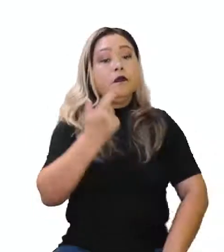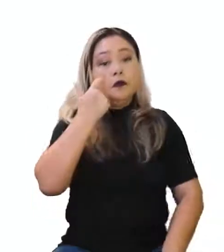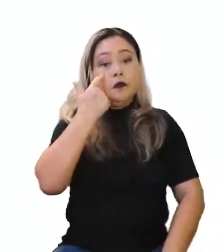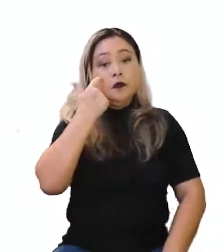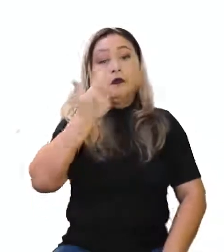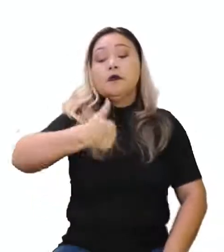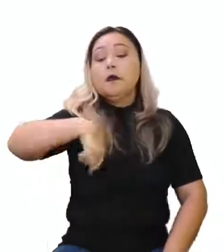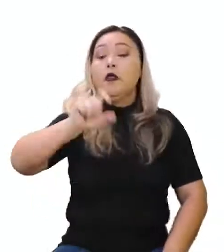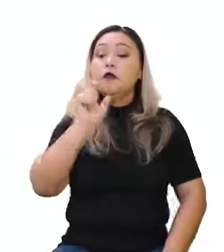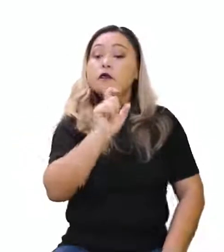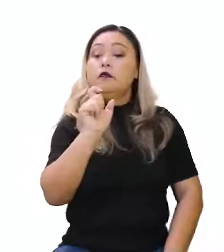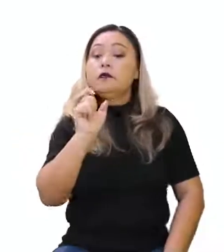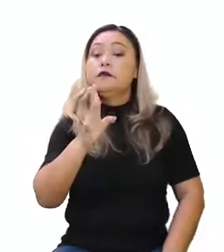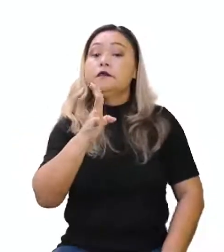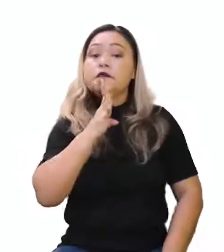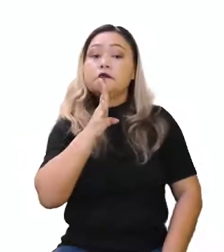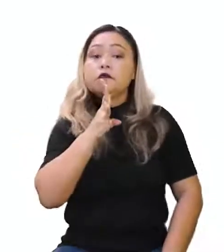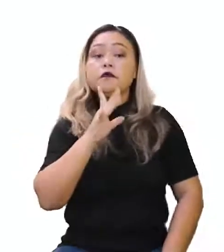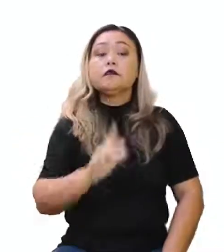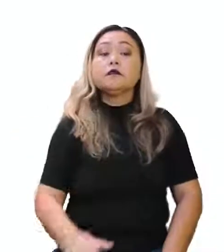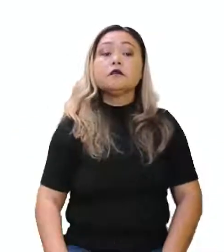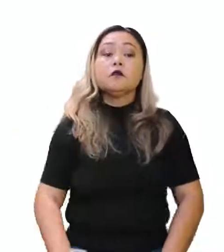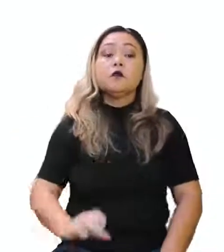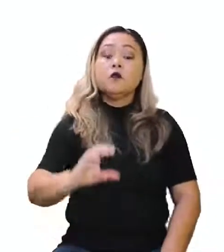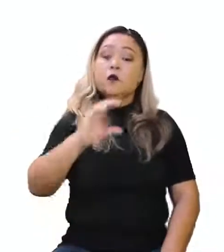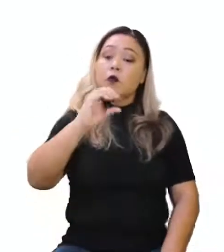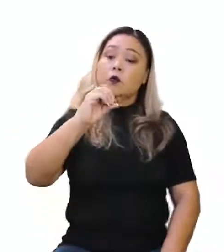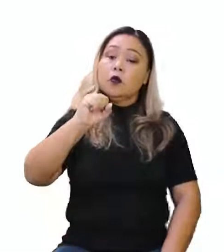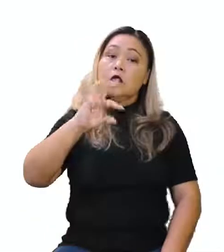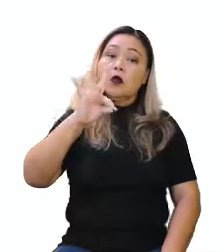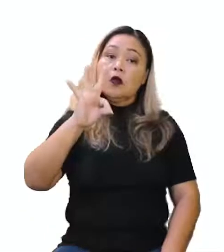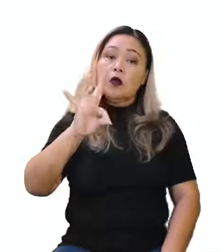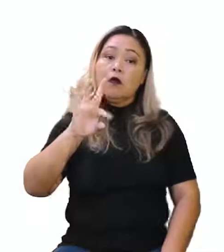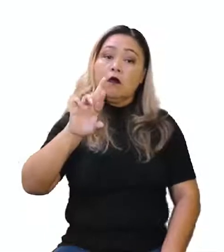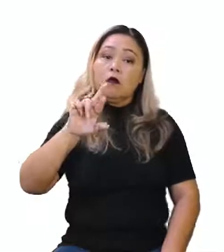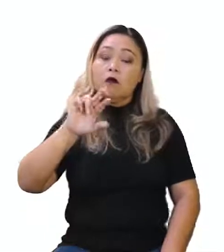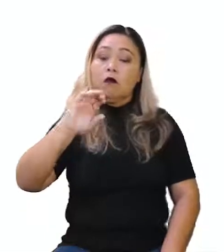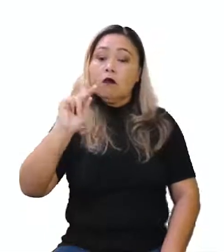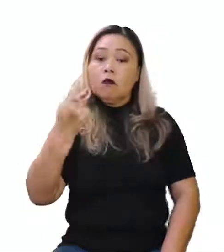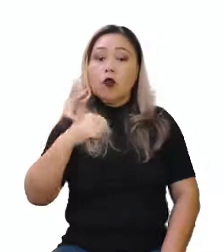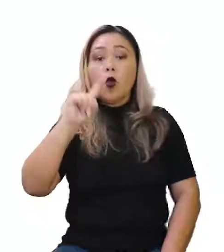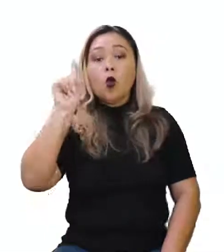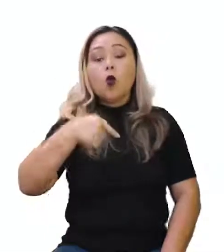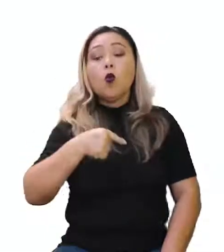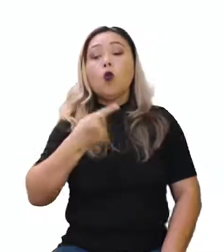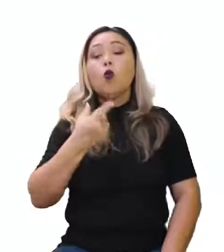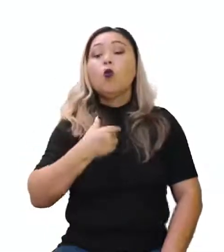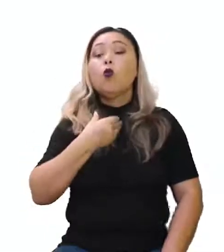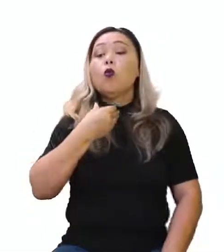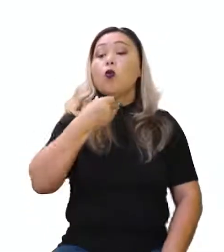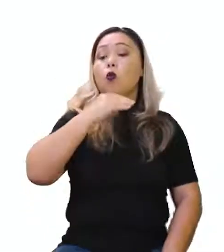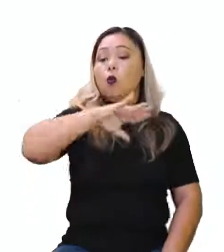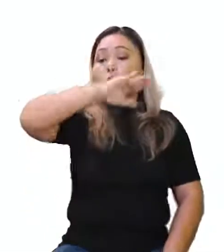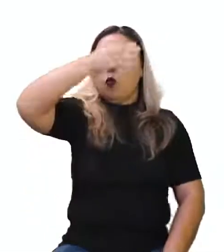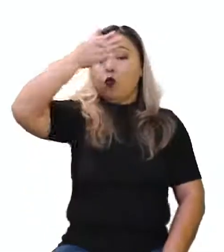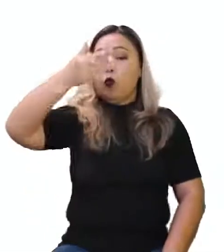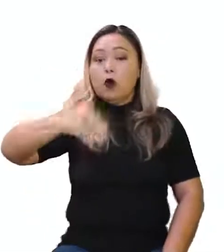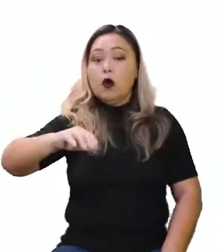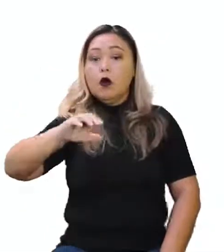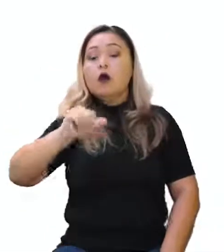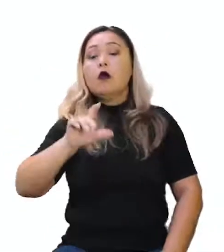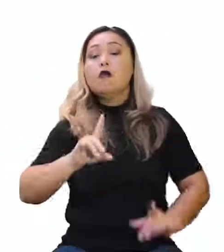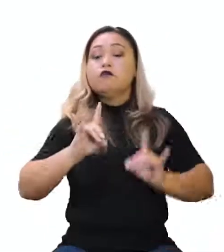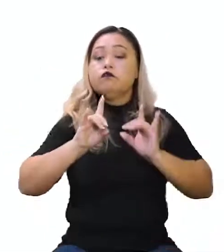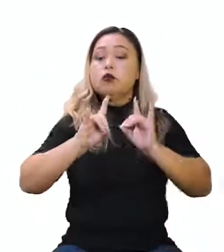classificação mais conhecida, né, do avestruz, é o Strutz camelus australis, originário do